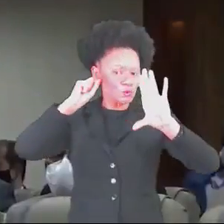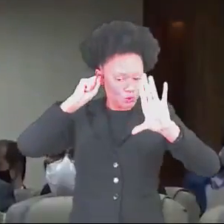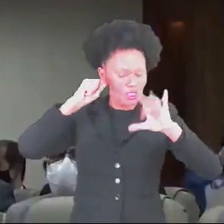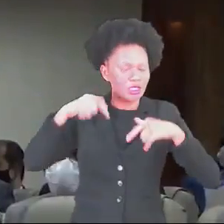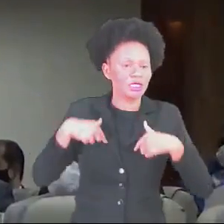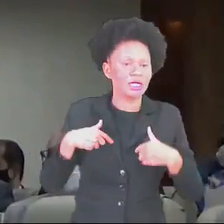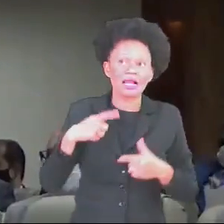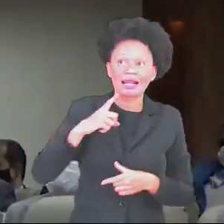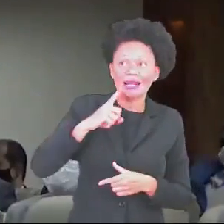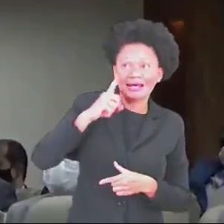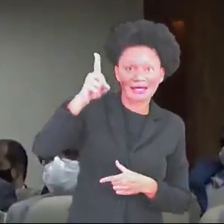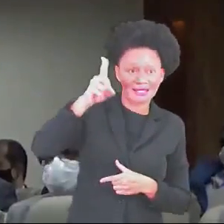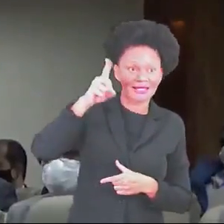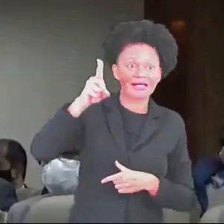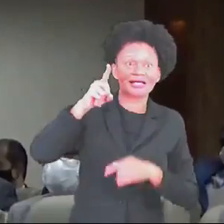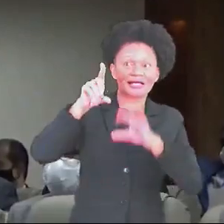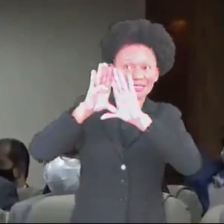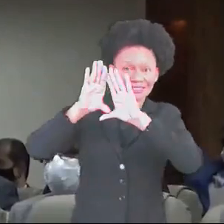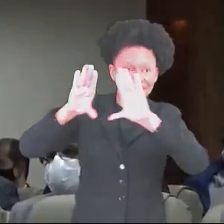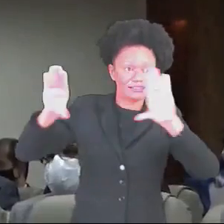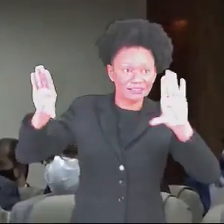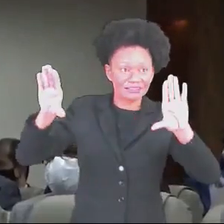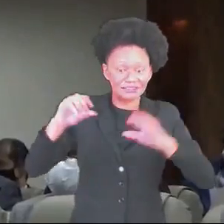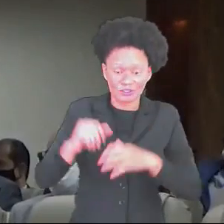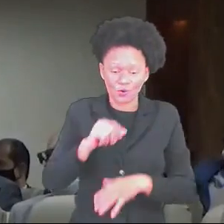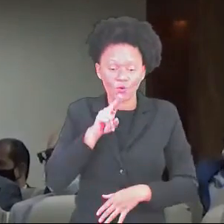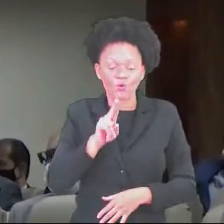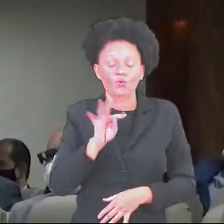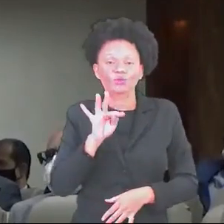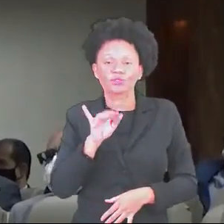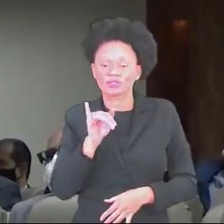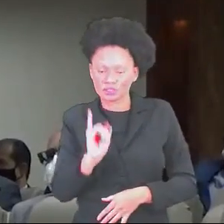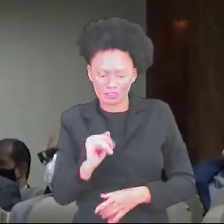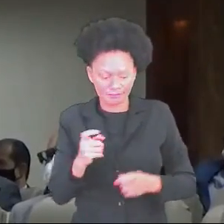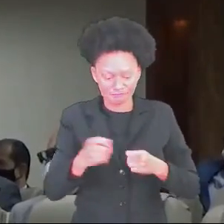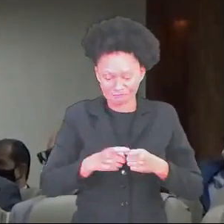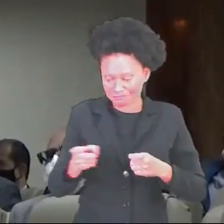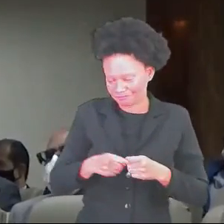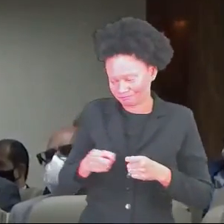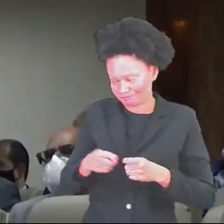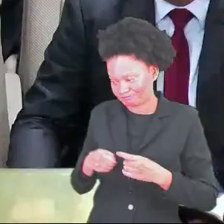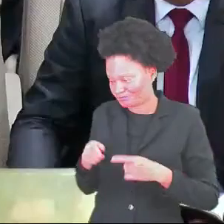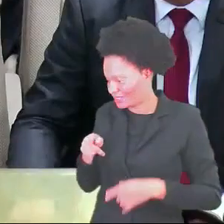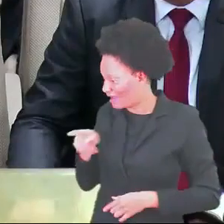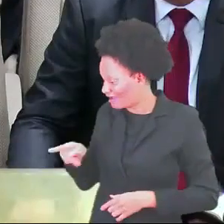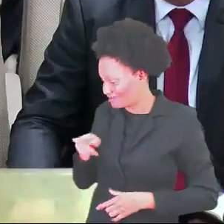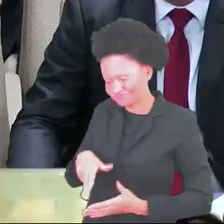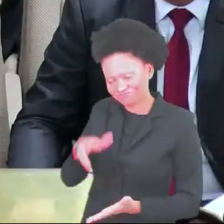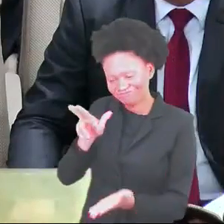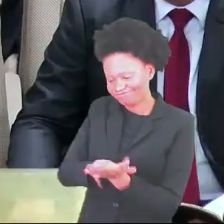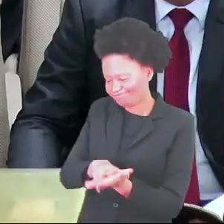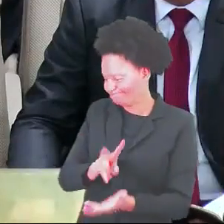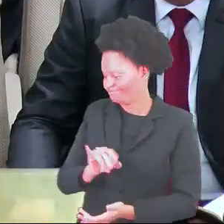é quando lá na sala da UTI o médico diz: aquele rapaz